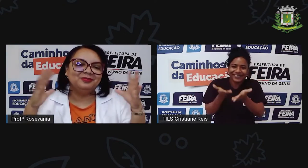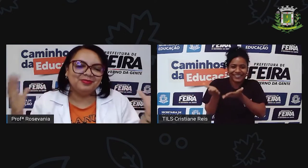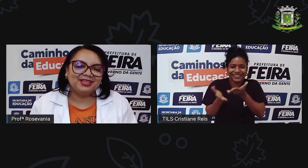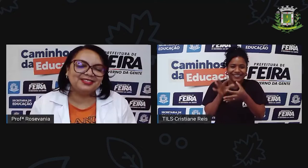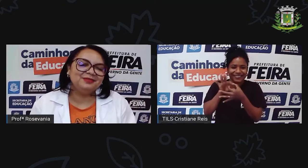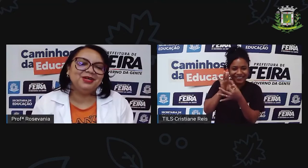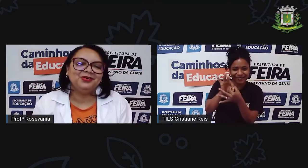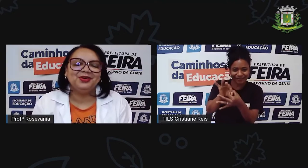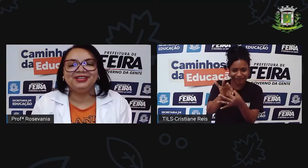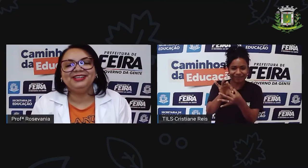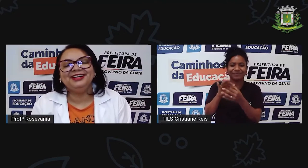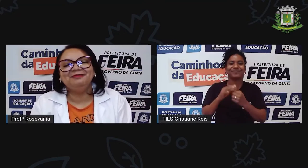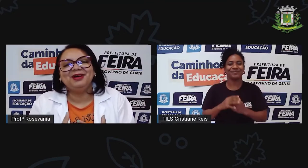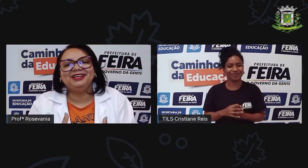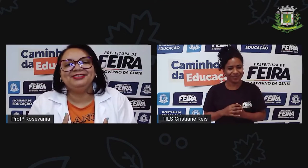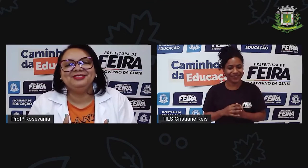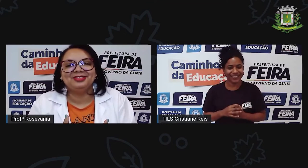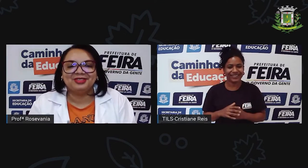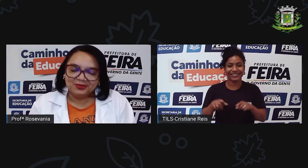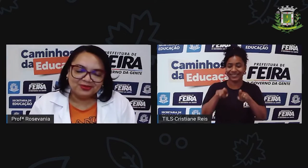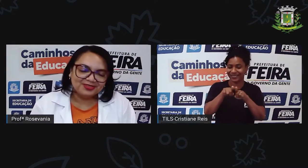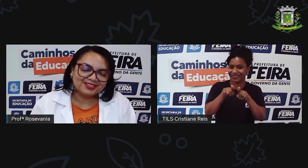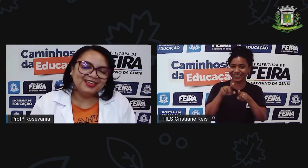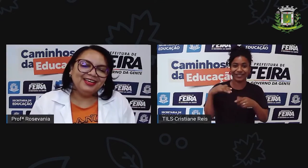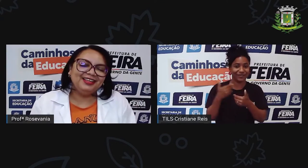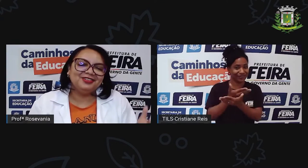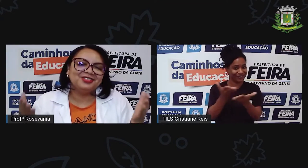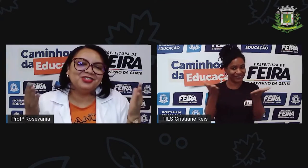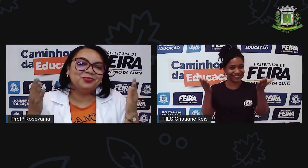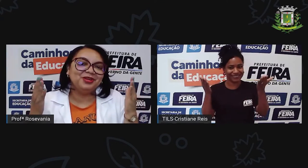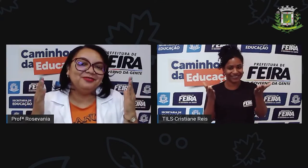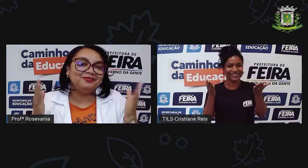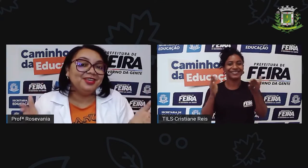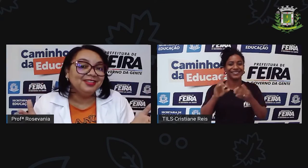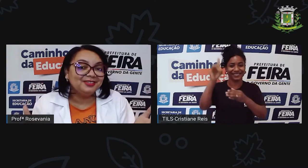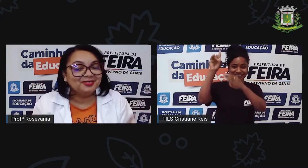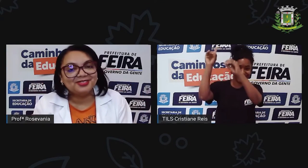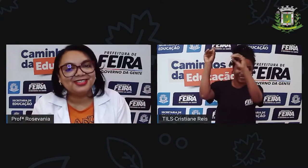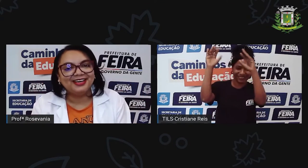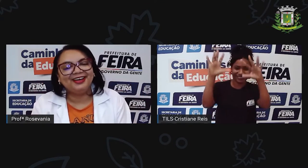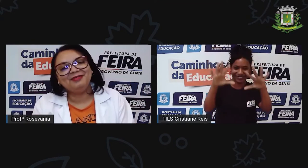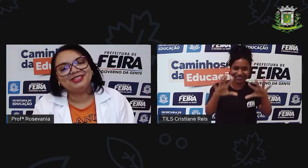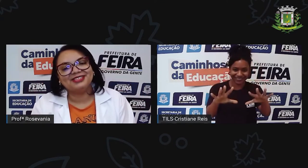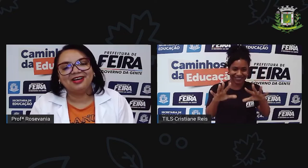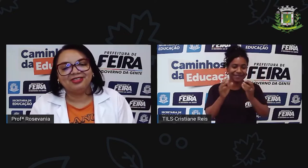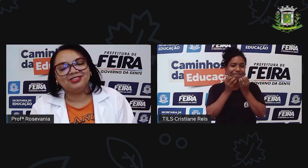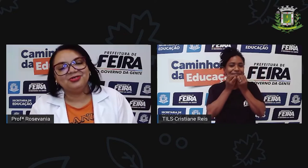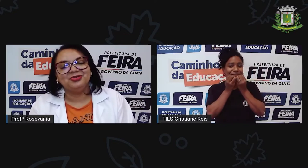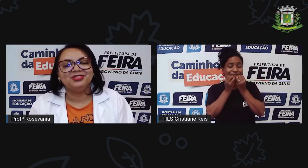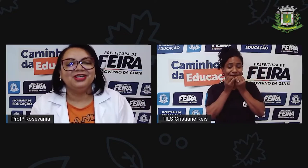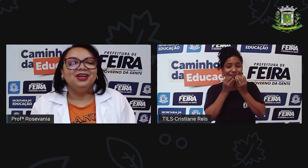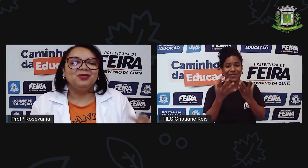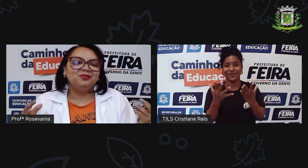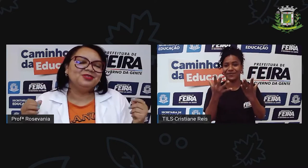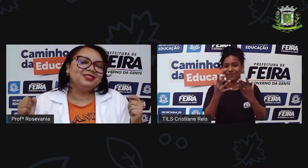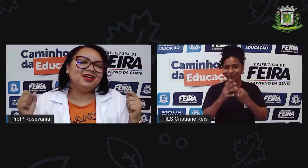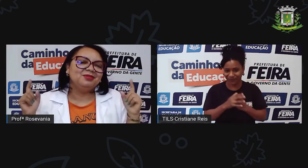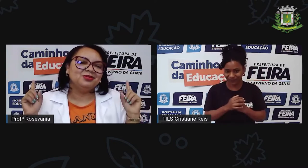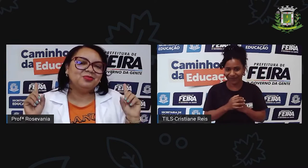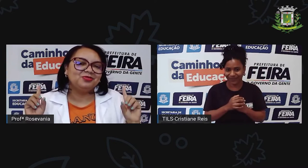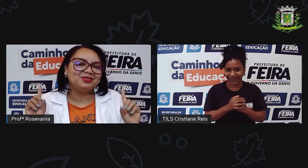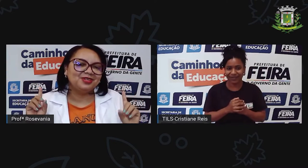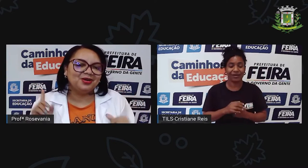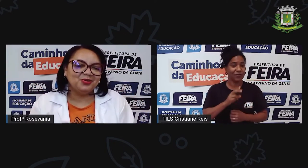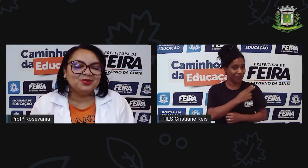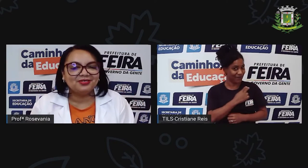nosso mestre maior aí amparando todos. Então sejam bem-vindos, né, a mais essa aula de hoje. Como você sabe, eu